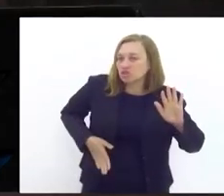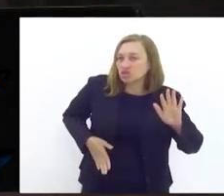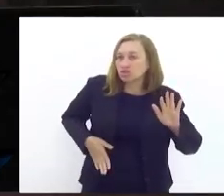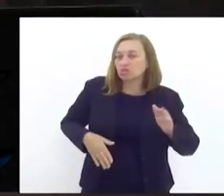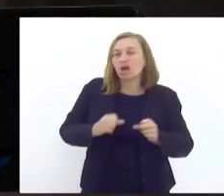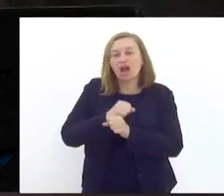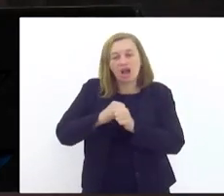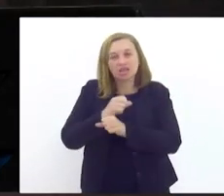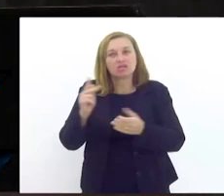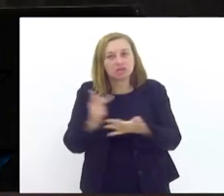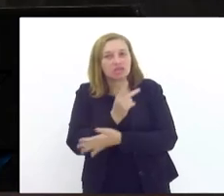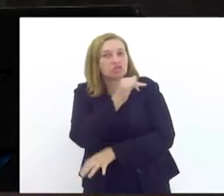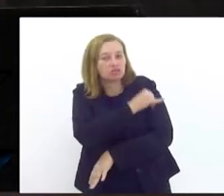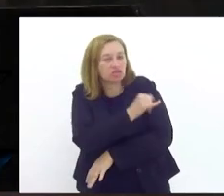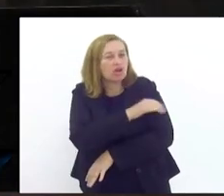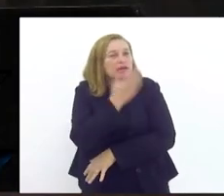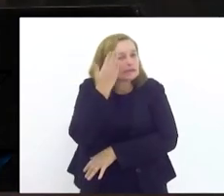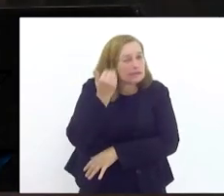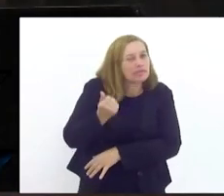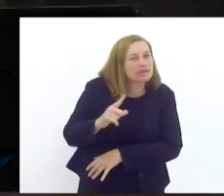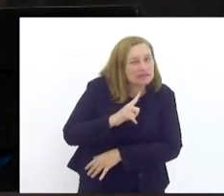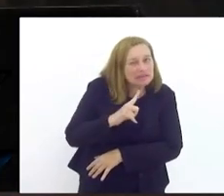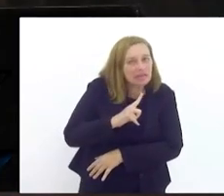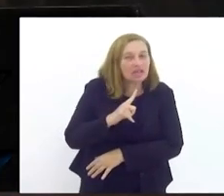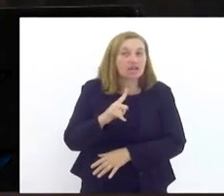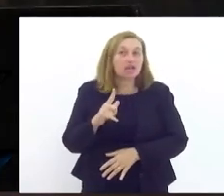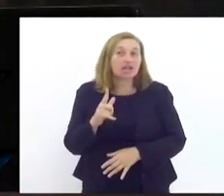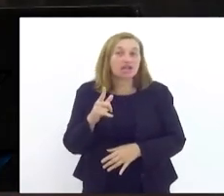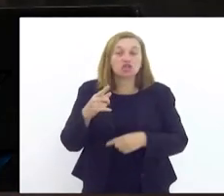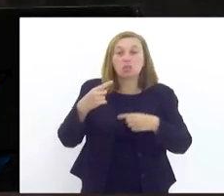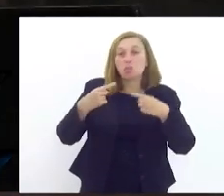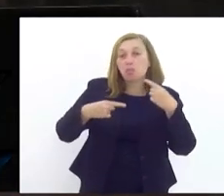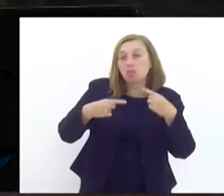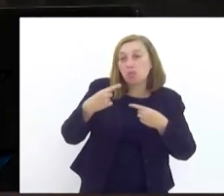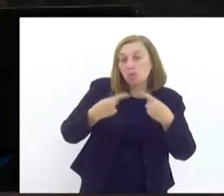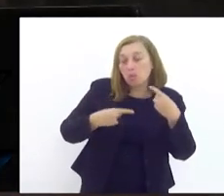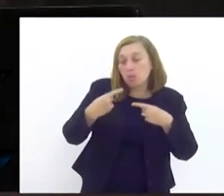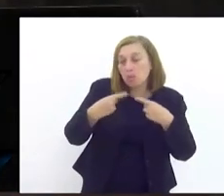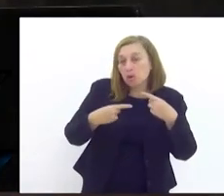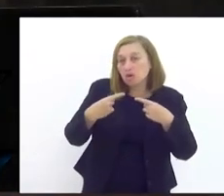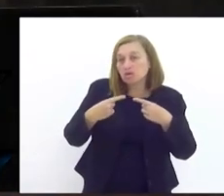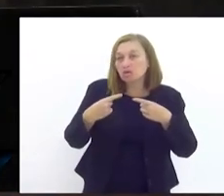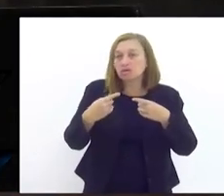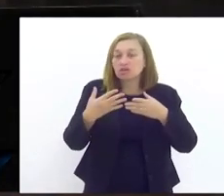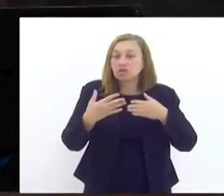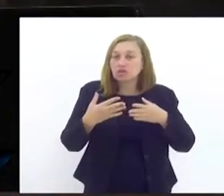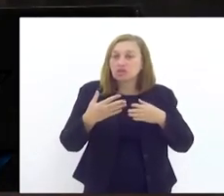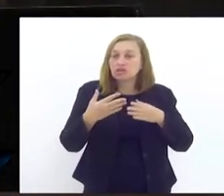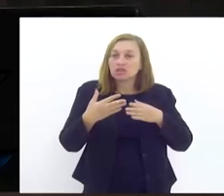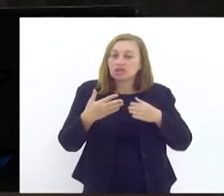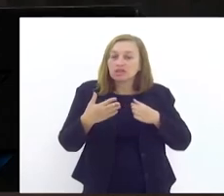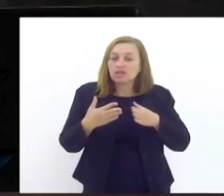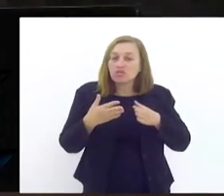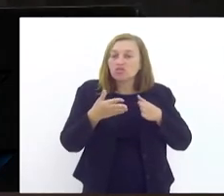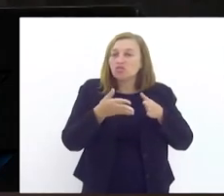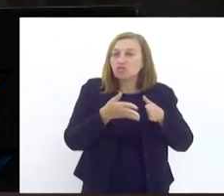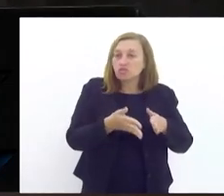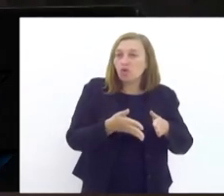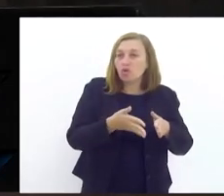a gente sabe que tem aqueles políticos que tenha predileção pelo crime